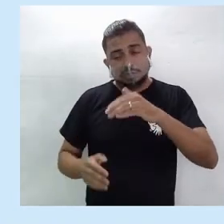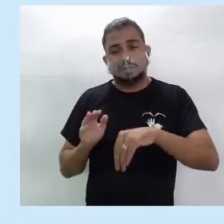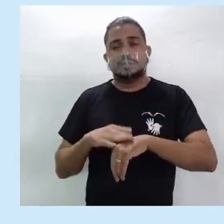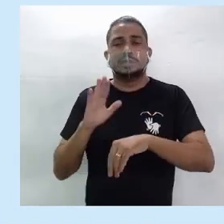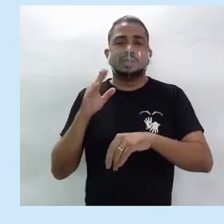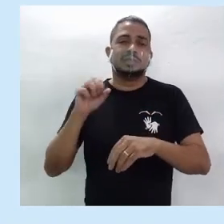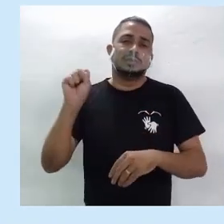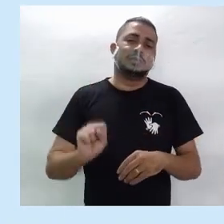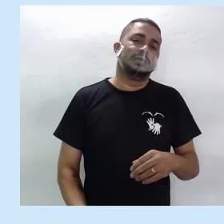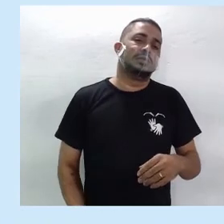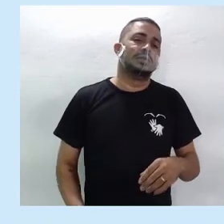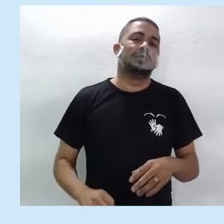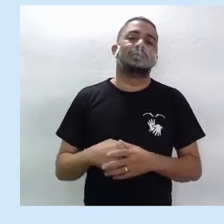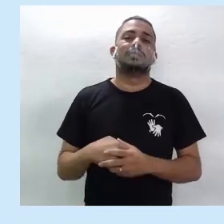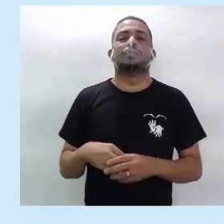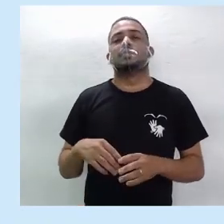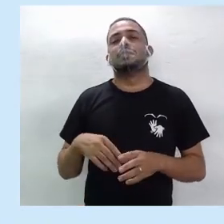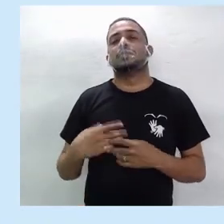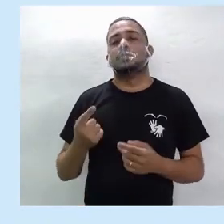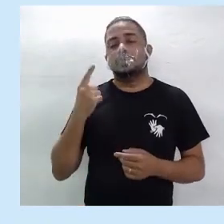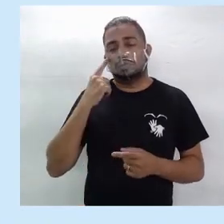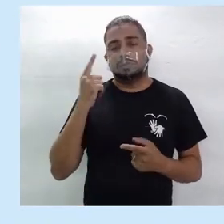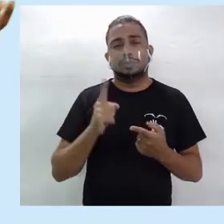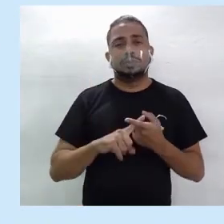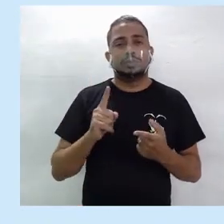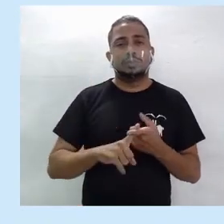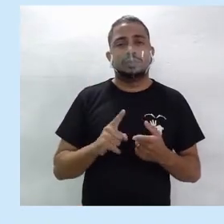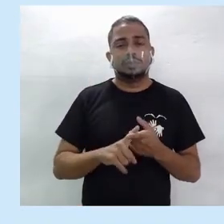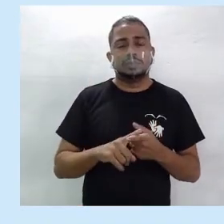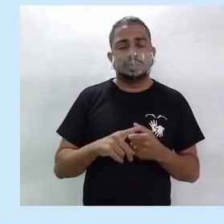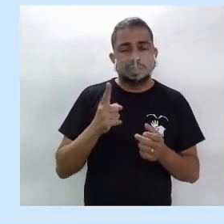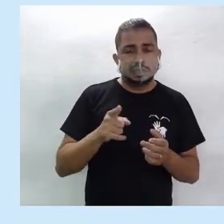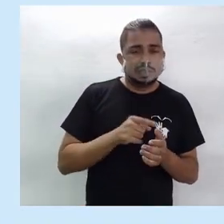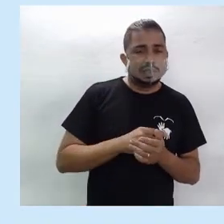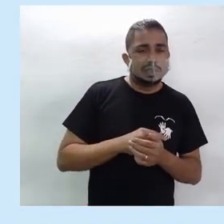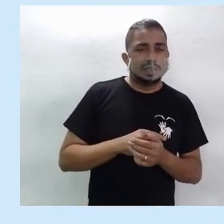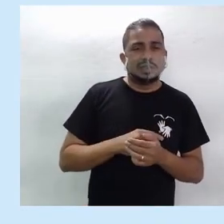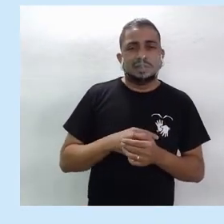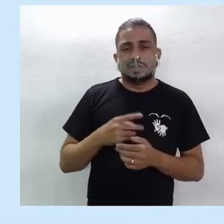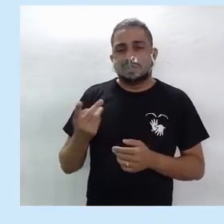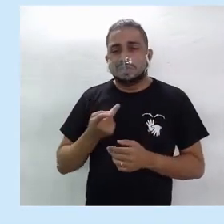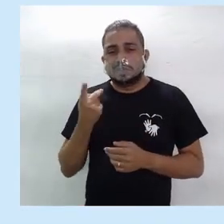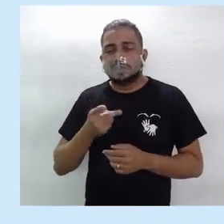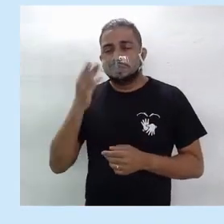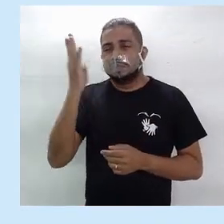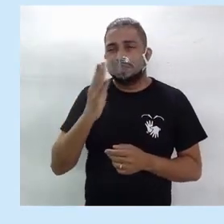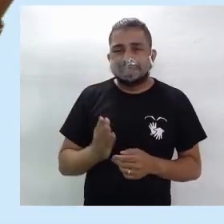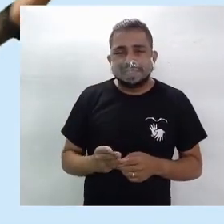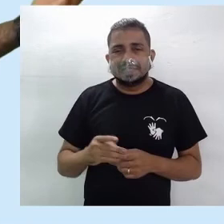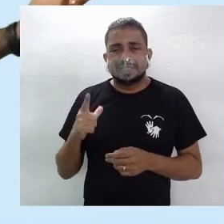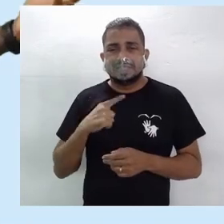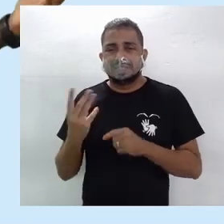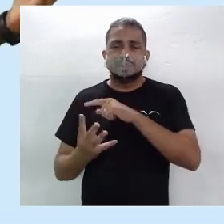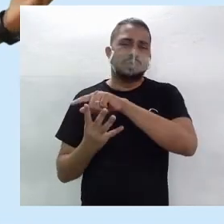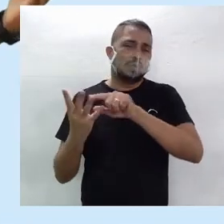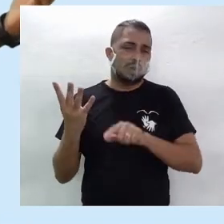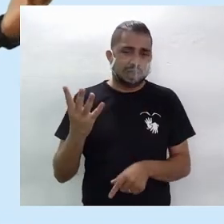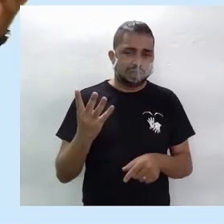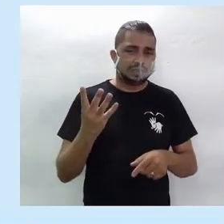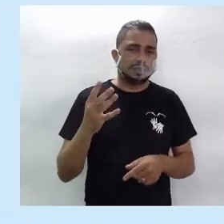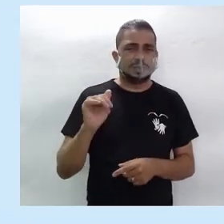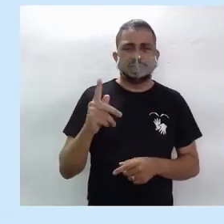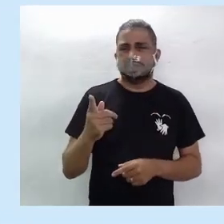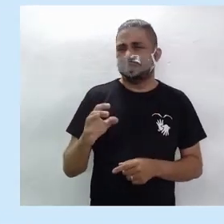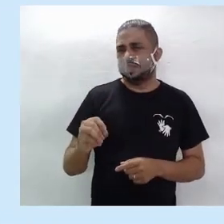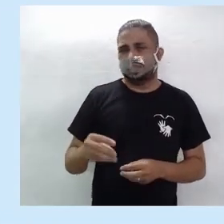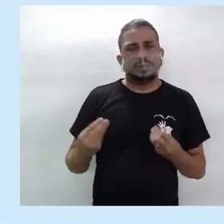mais ao sul, né, gente? A gente vê também uma pegadinha aí que diz que o Brasil está localizado nos 4 hemisférios diferentes. Como